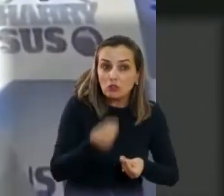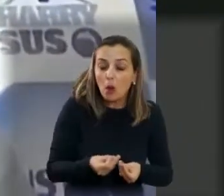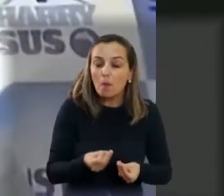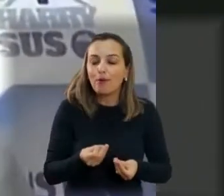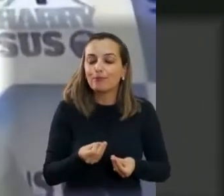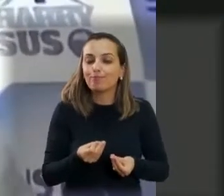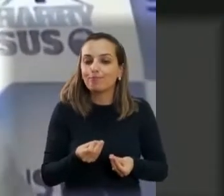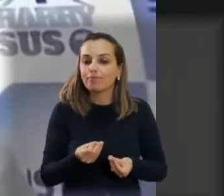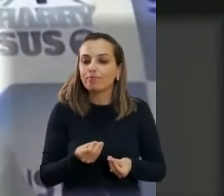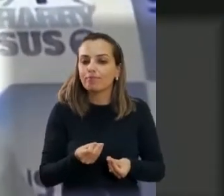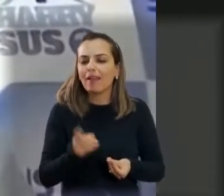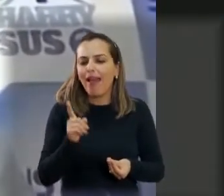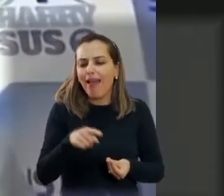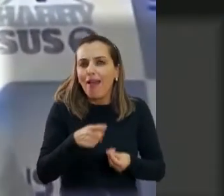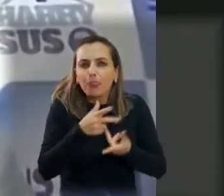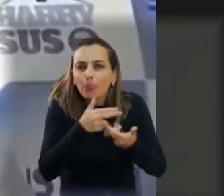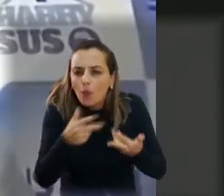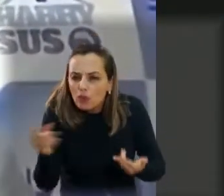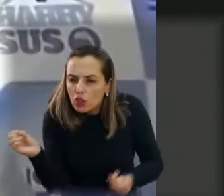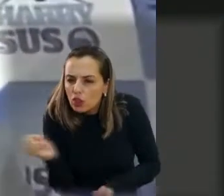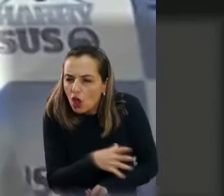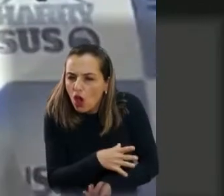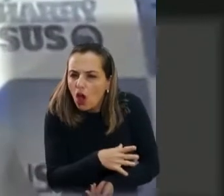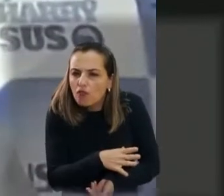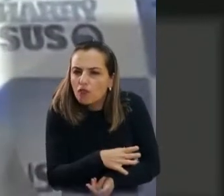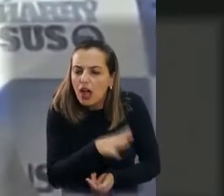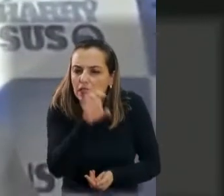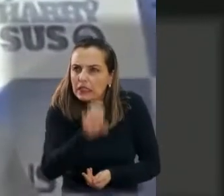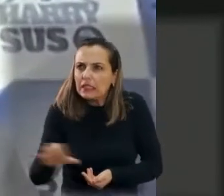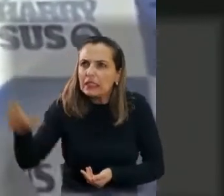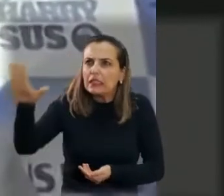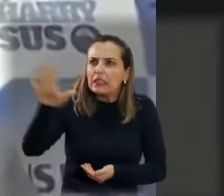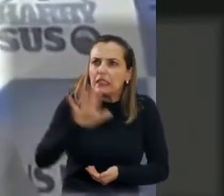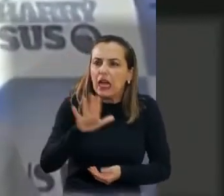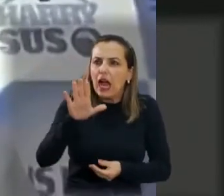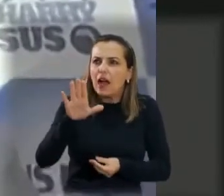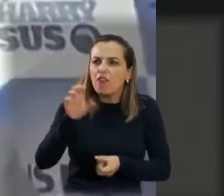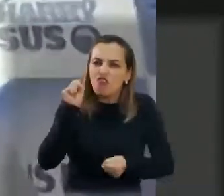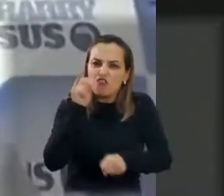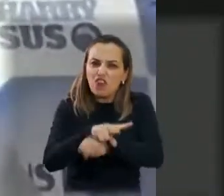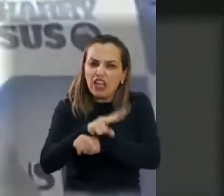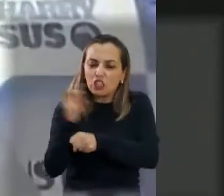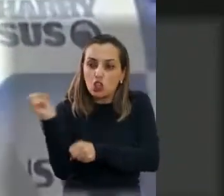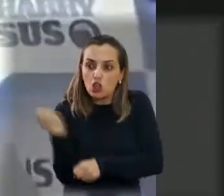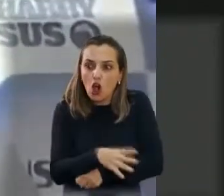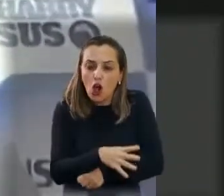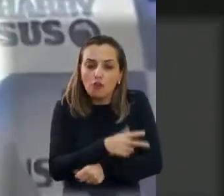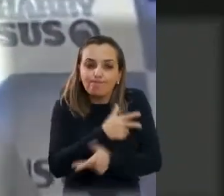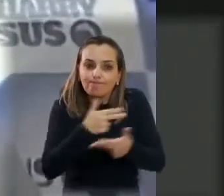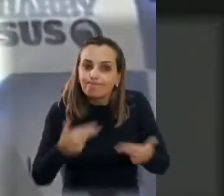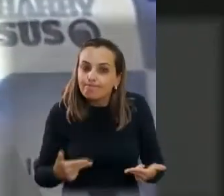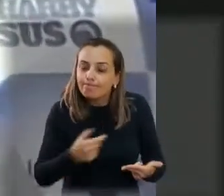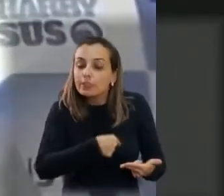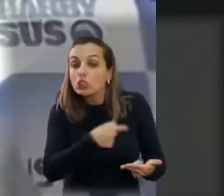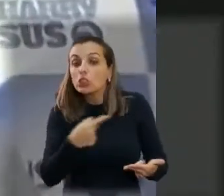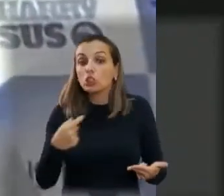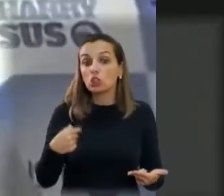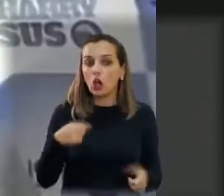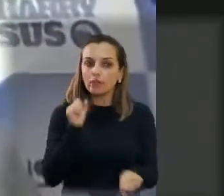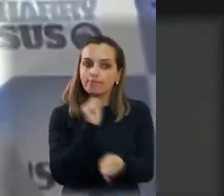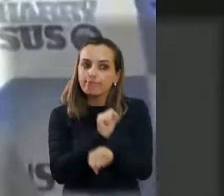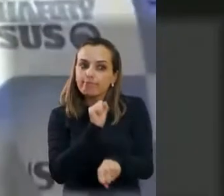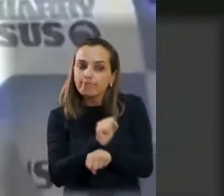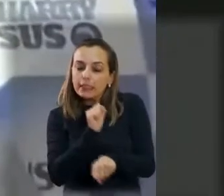né? Era alguma coisa que estava vindo da Europa, da Ásia, que nós estávamos aqui